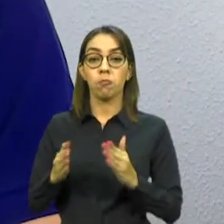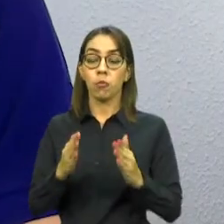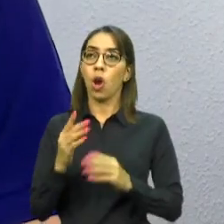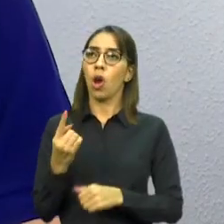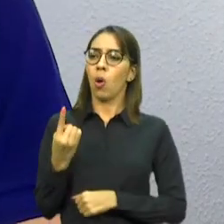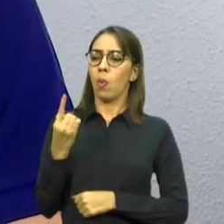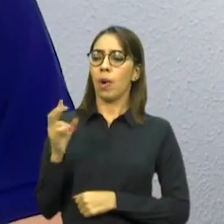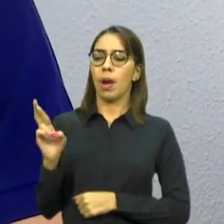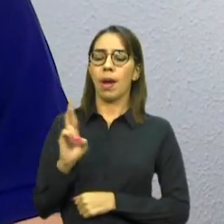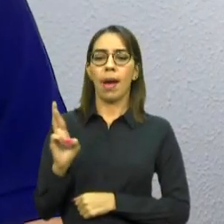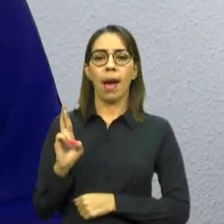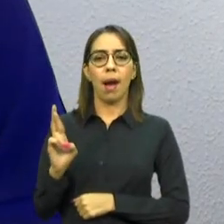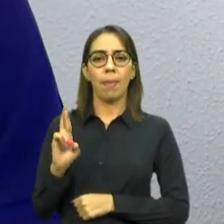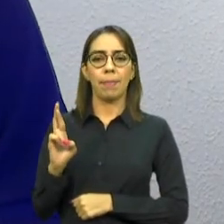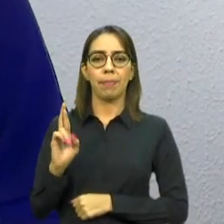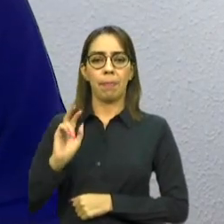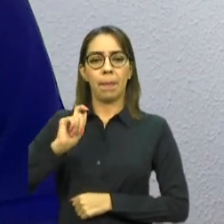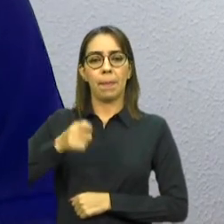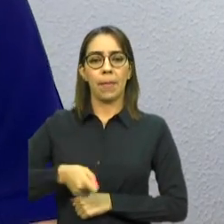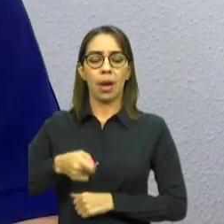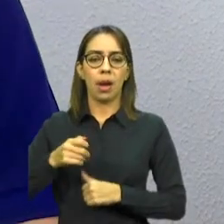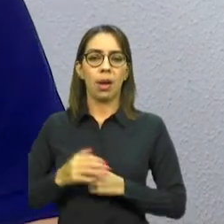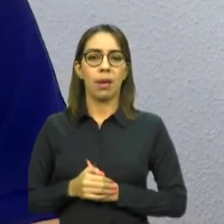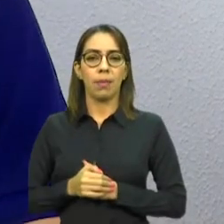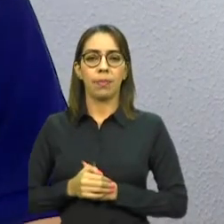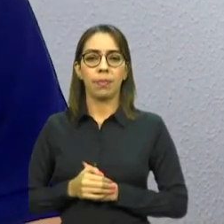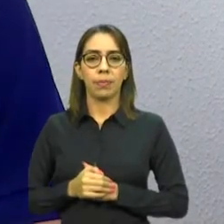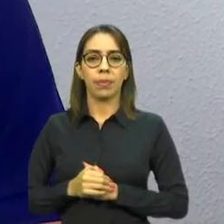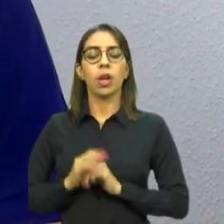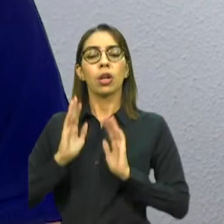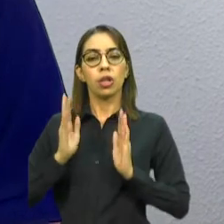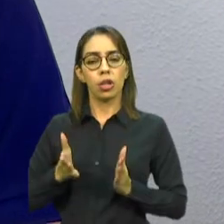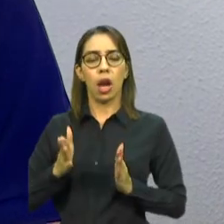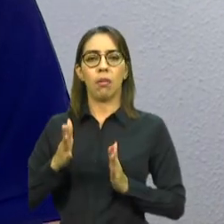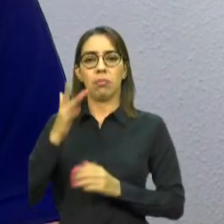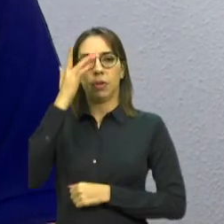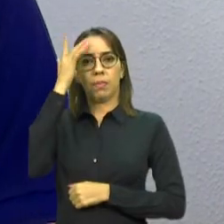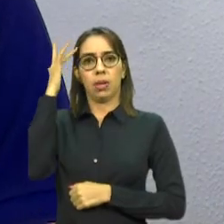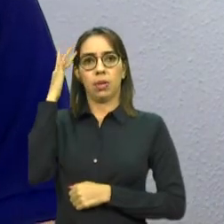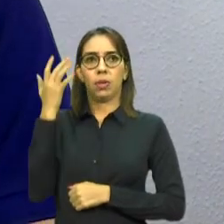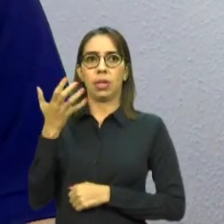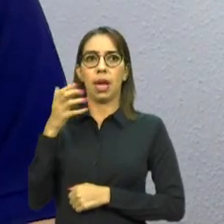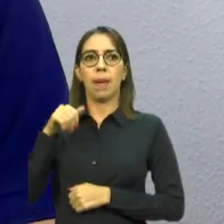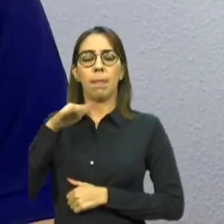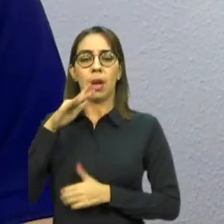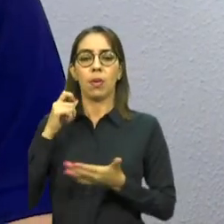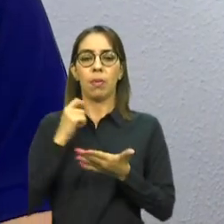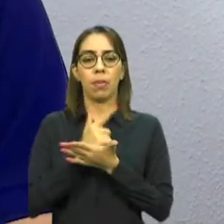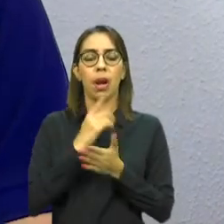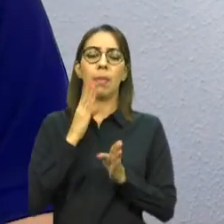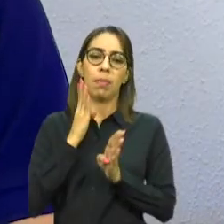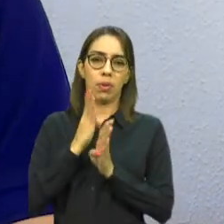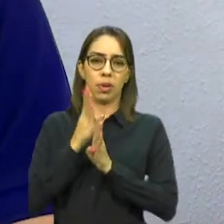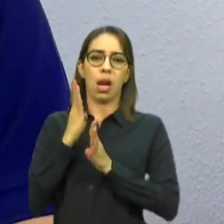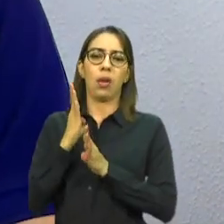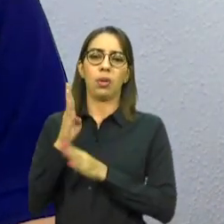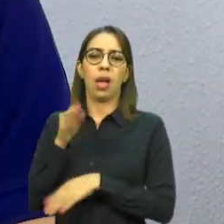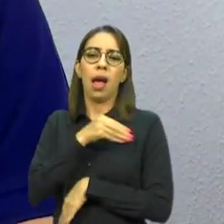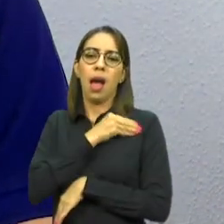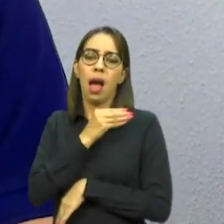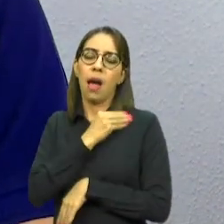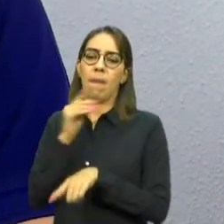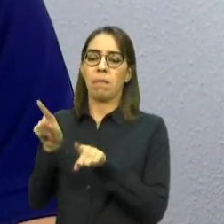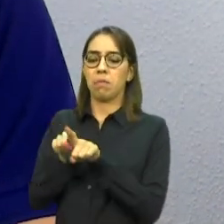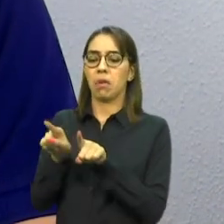busca cresceu muito esses últimos tempos por conta até do alto da gasolina. Então a busca de moto elétrica